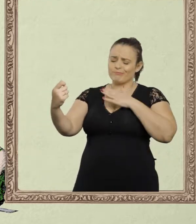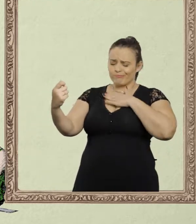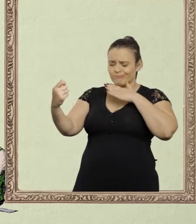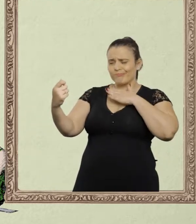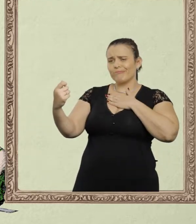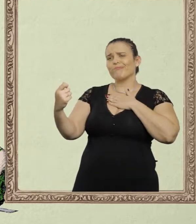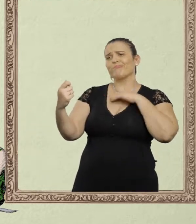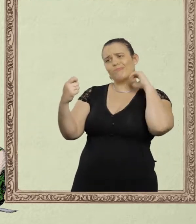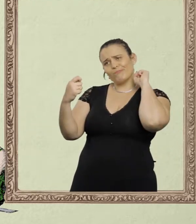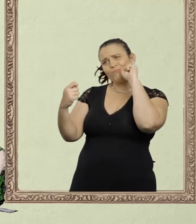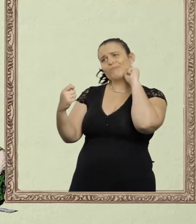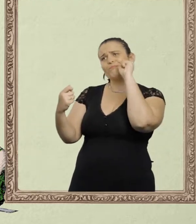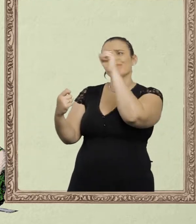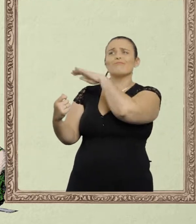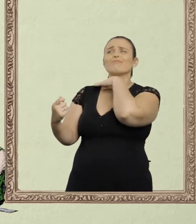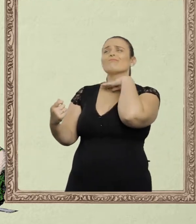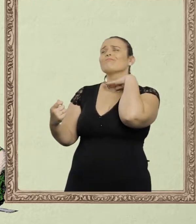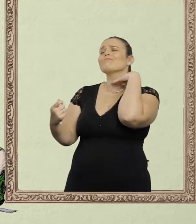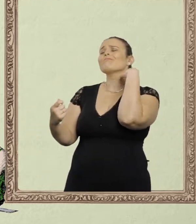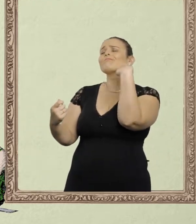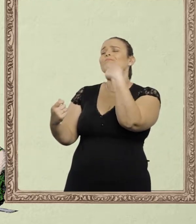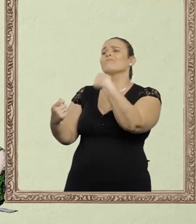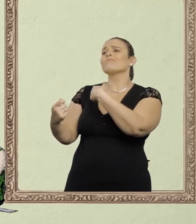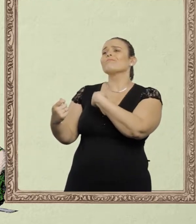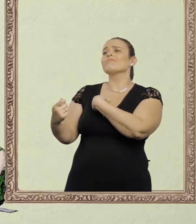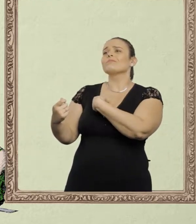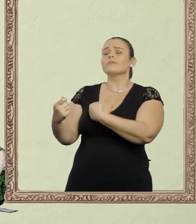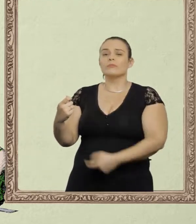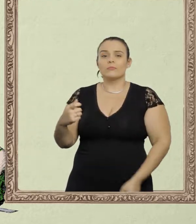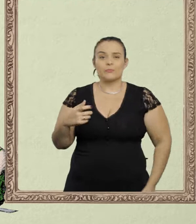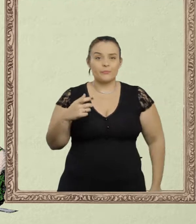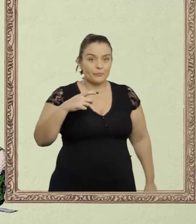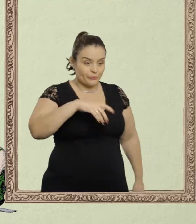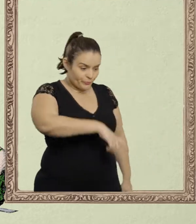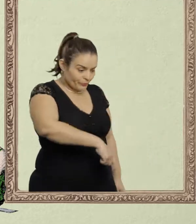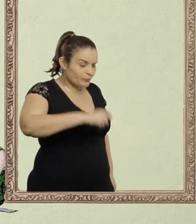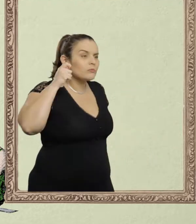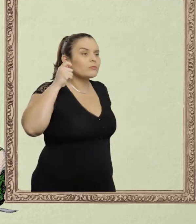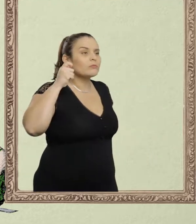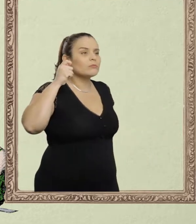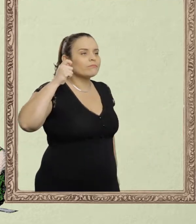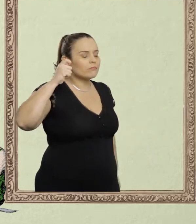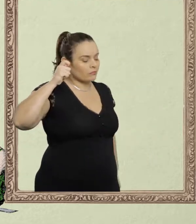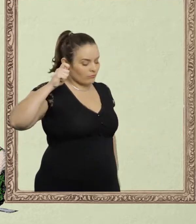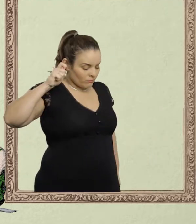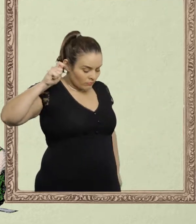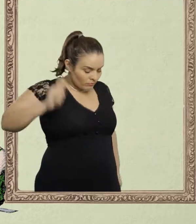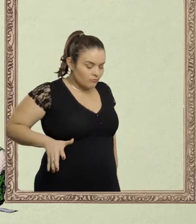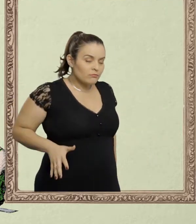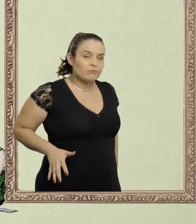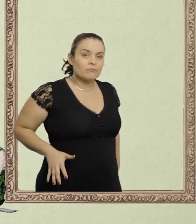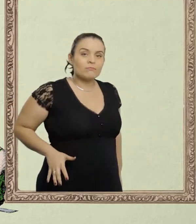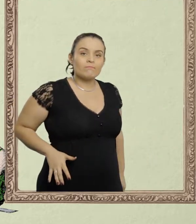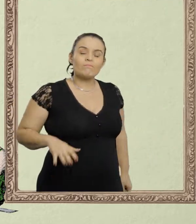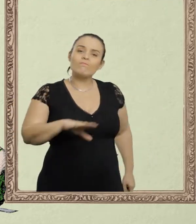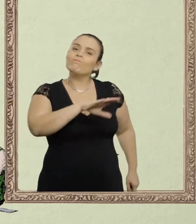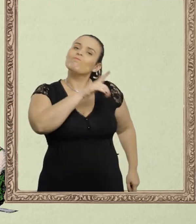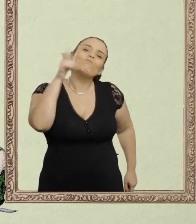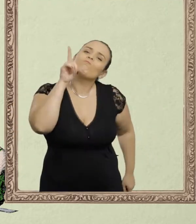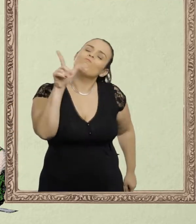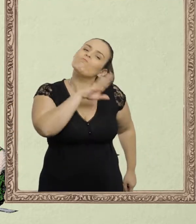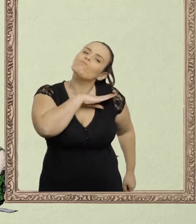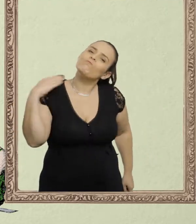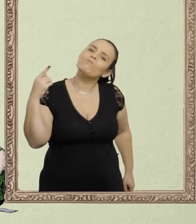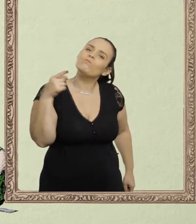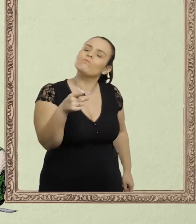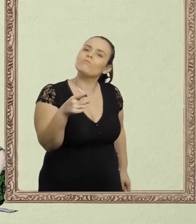minha, Peter. Pode me matar." Peter pegou a flecha, mas depois soltou. Ele disse: